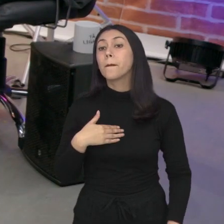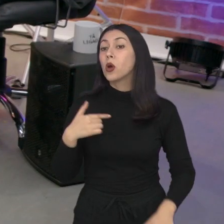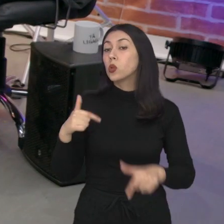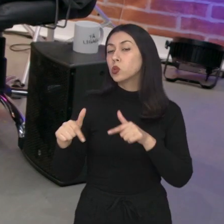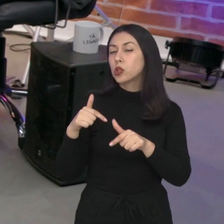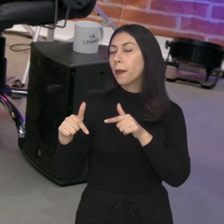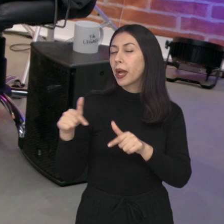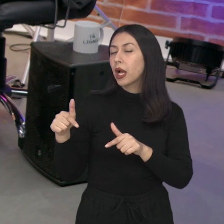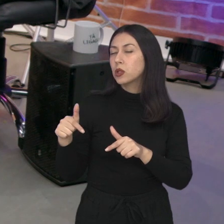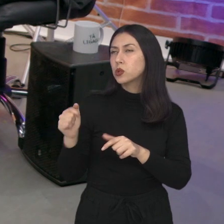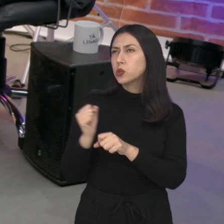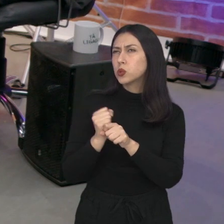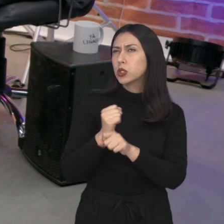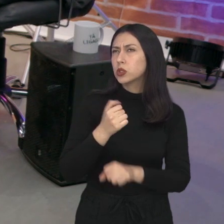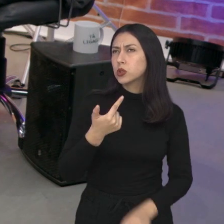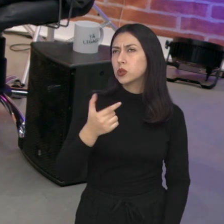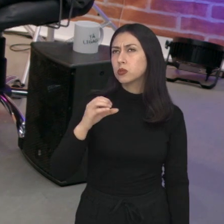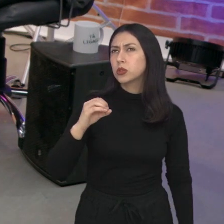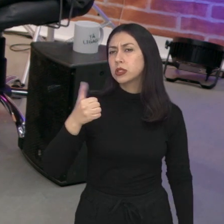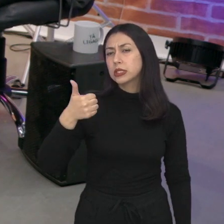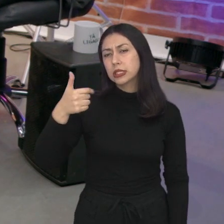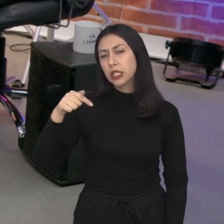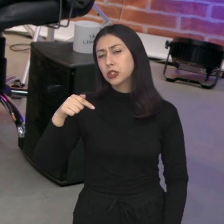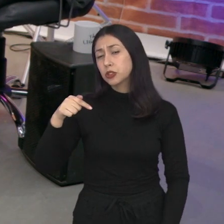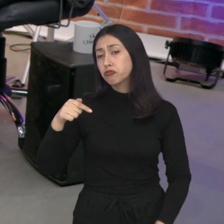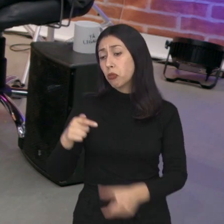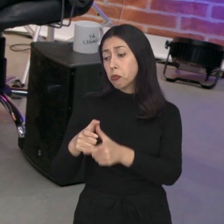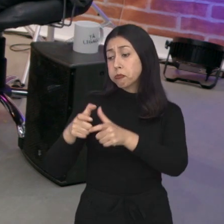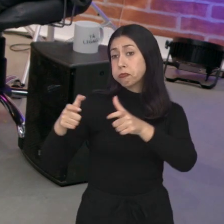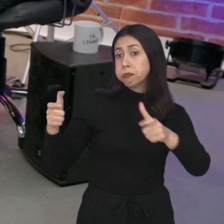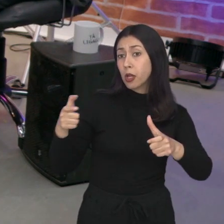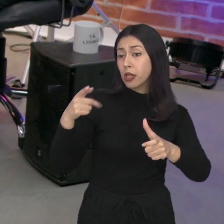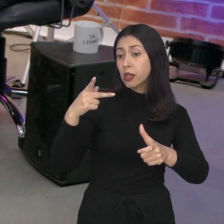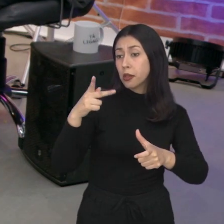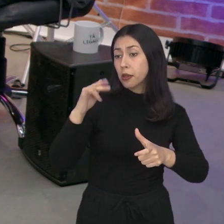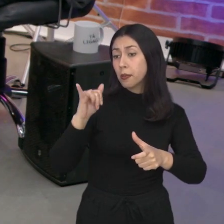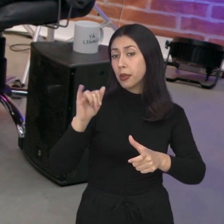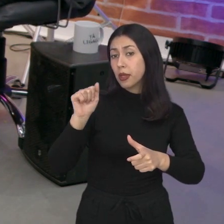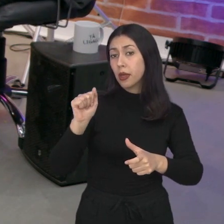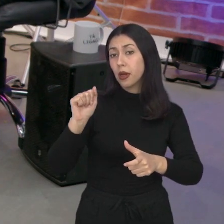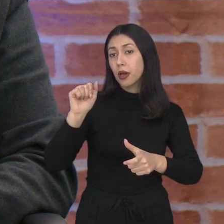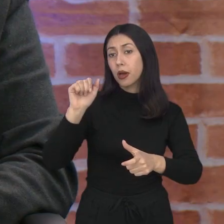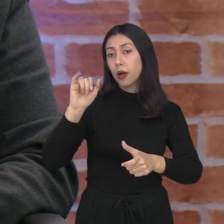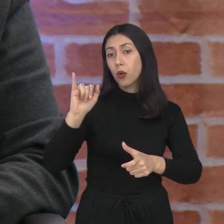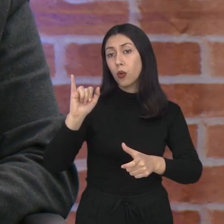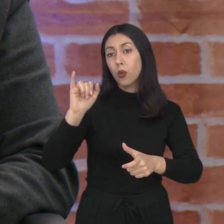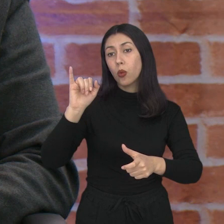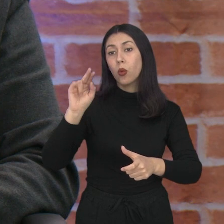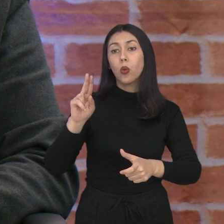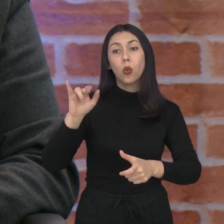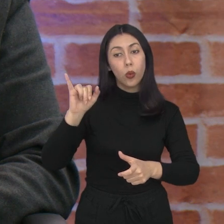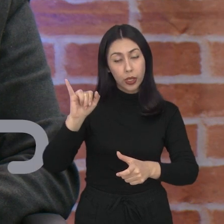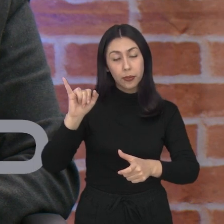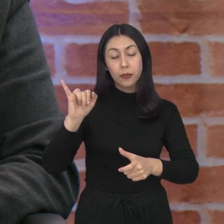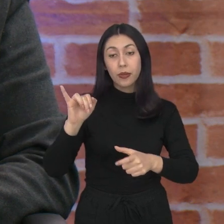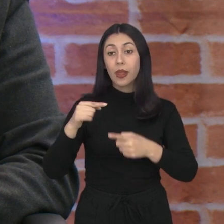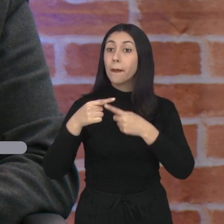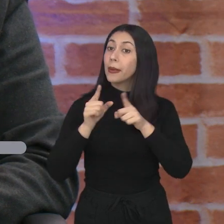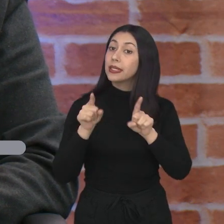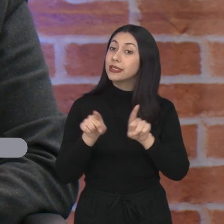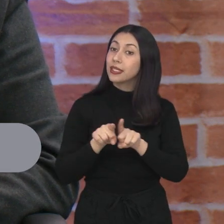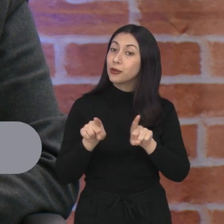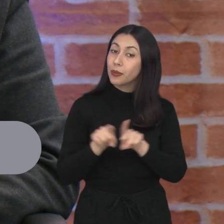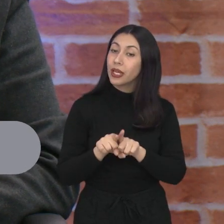meu trabalho desde 2017 publiquei na revista Piauí. Mas eu publico principalmente, eu gosto de publicar bastante coisa